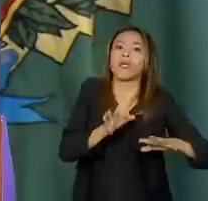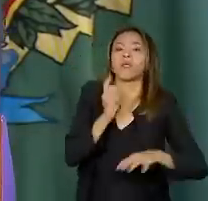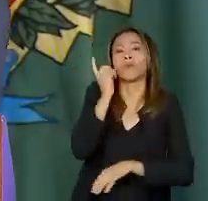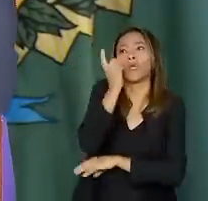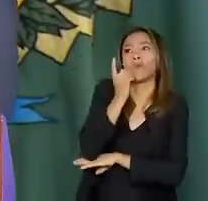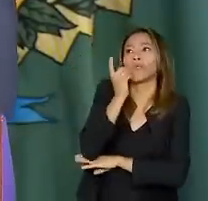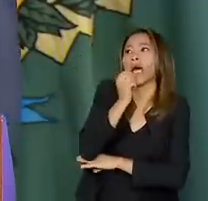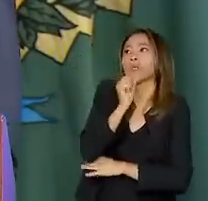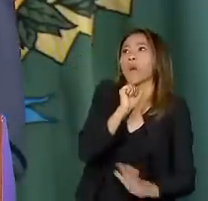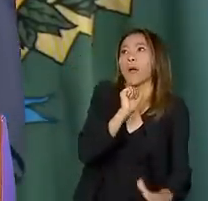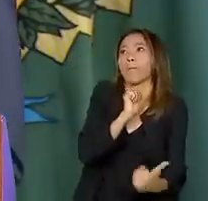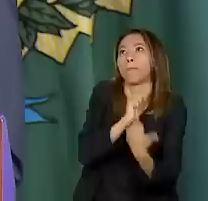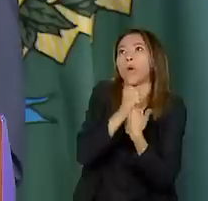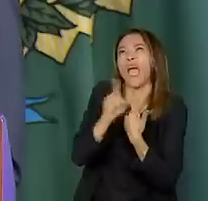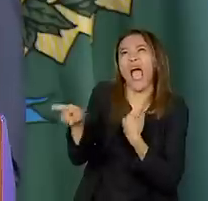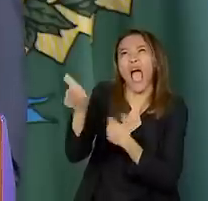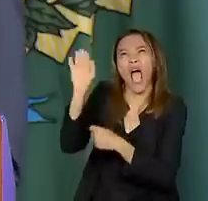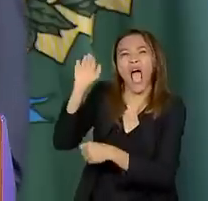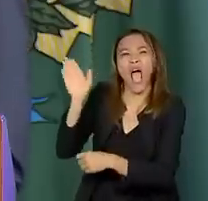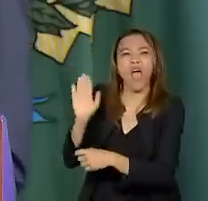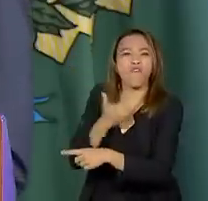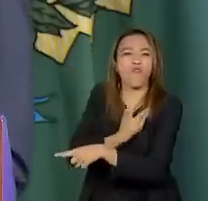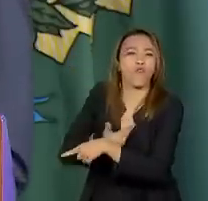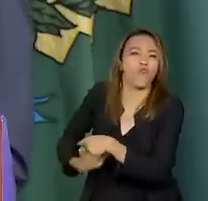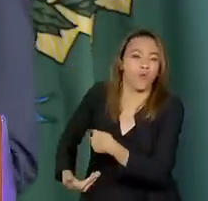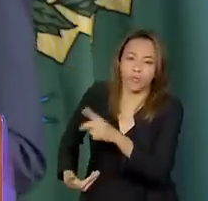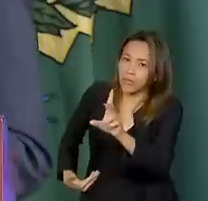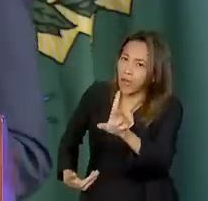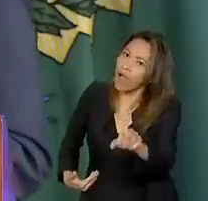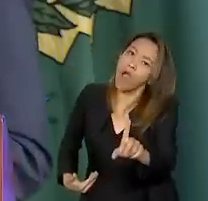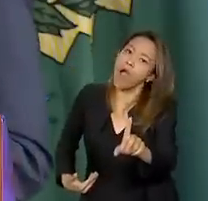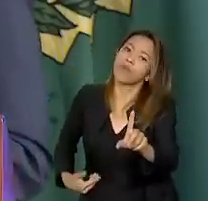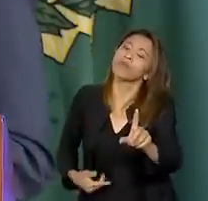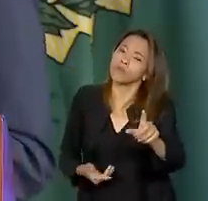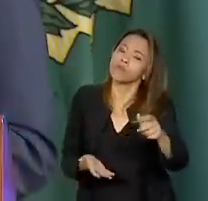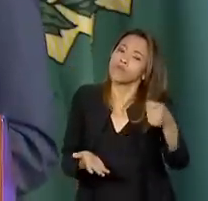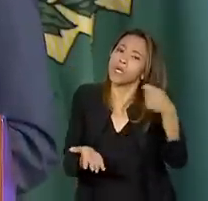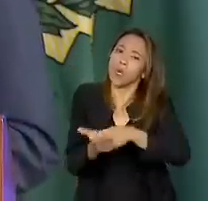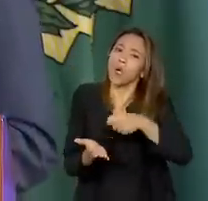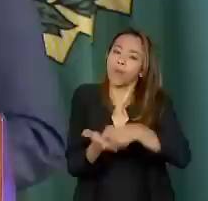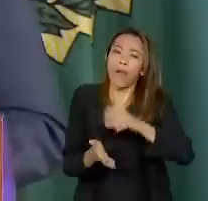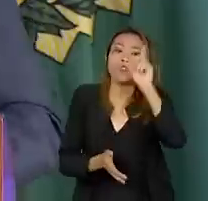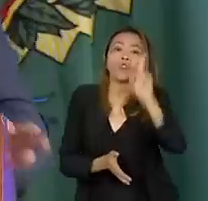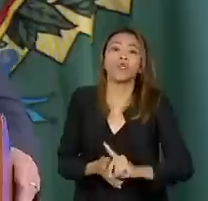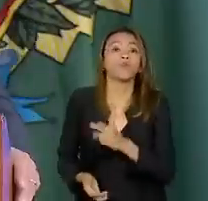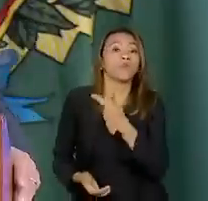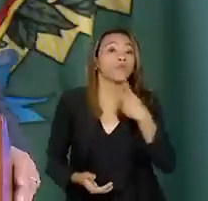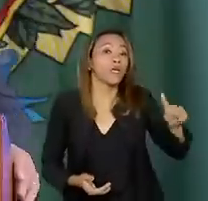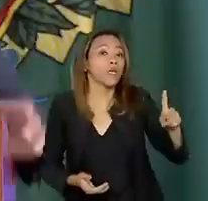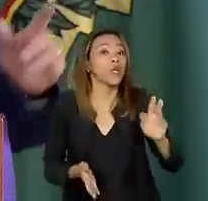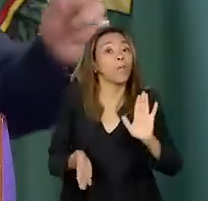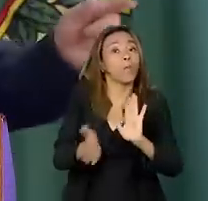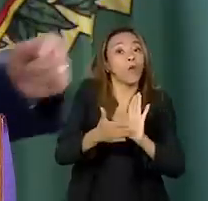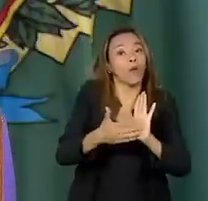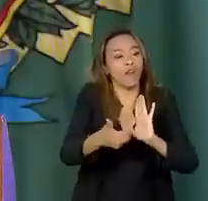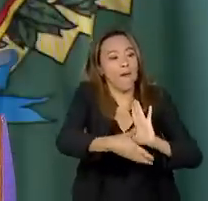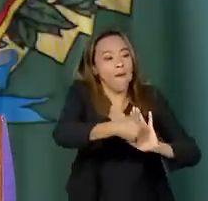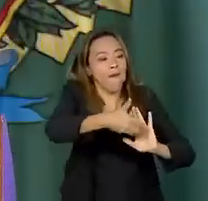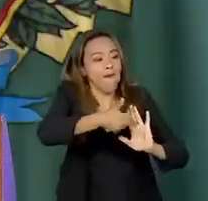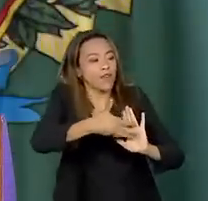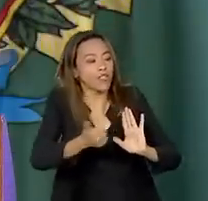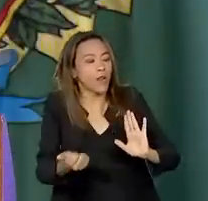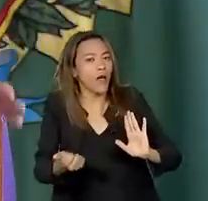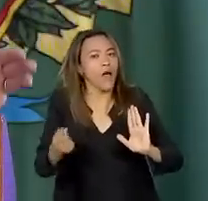apoie porque é o governo que mandou. Não. O deputado tem o direito de cobrar, tem o direito de propor mudança, tem o direito